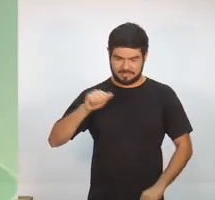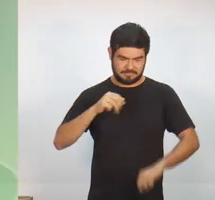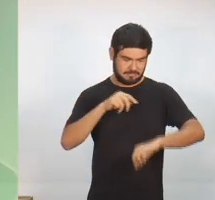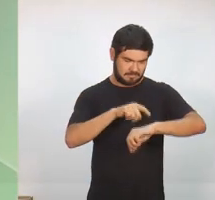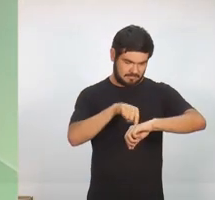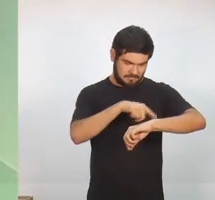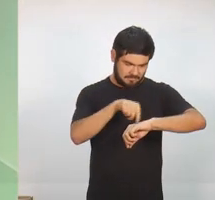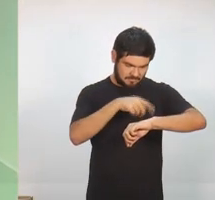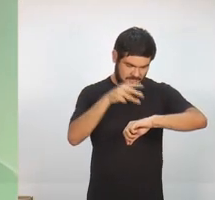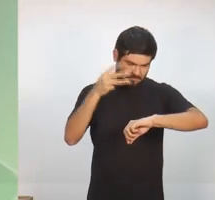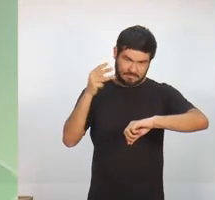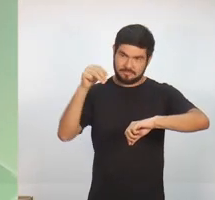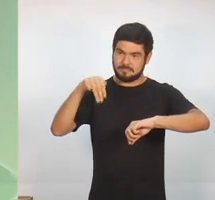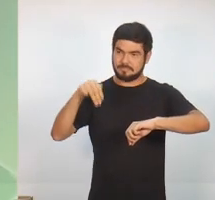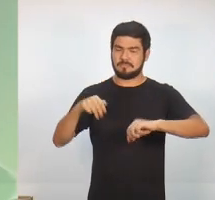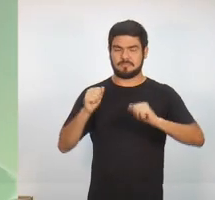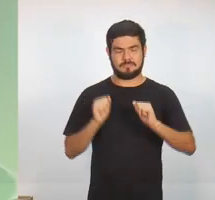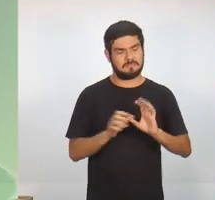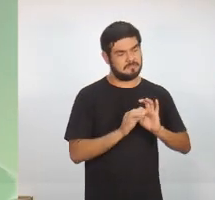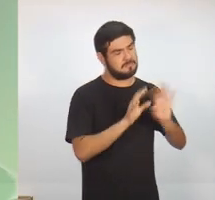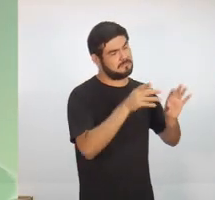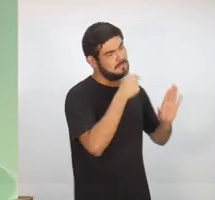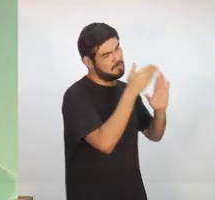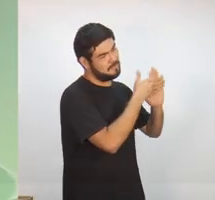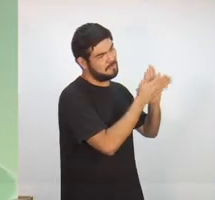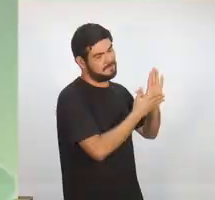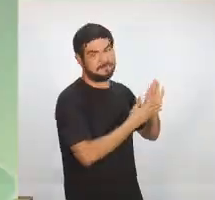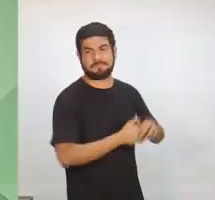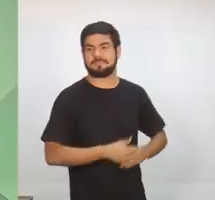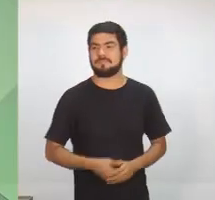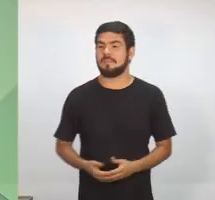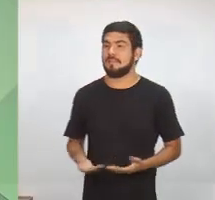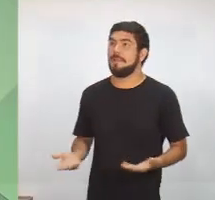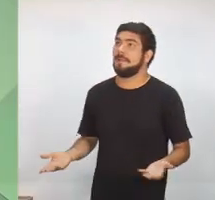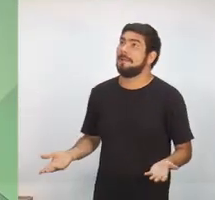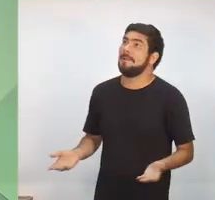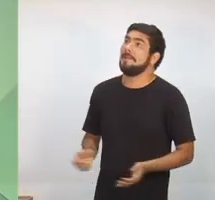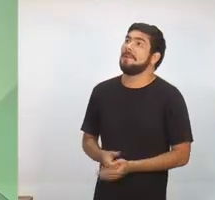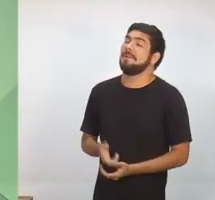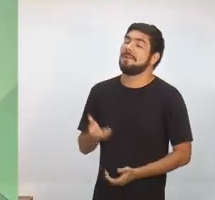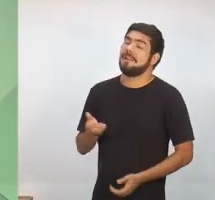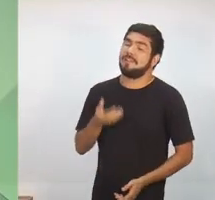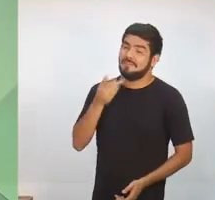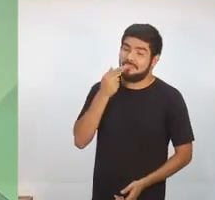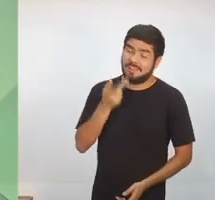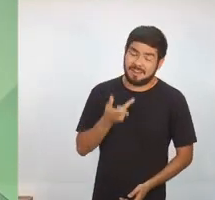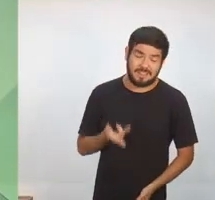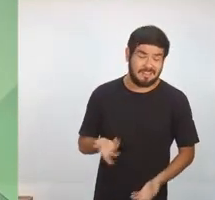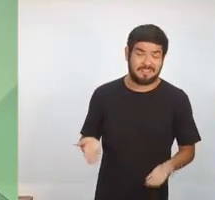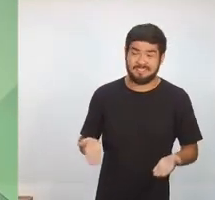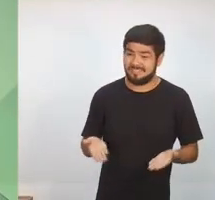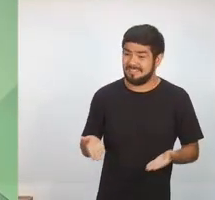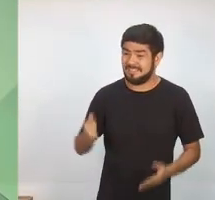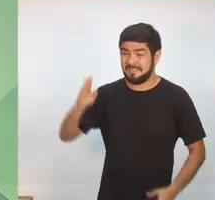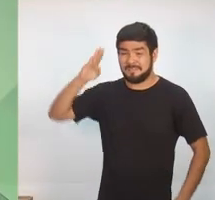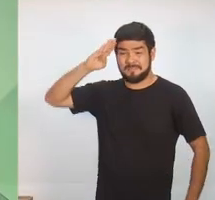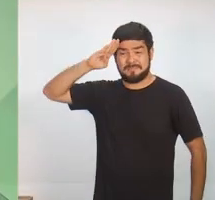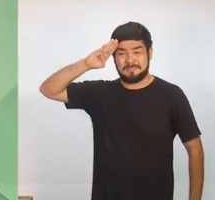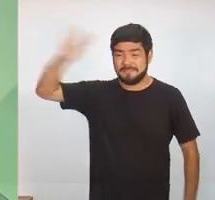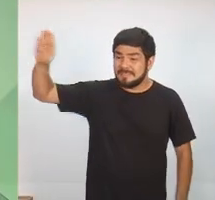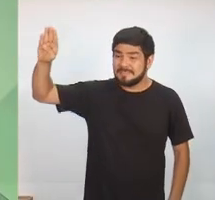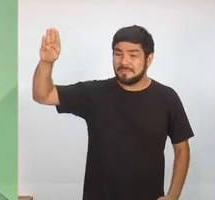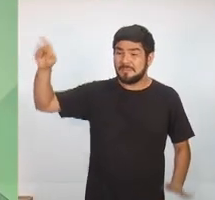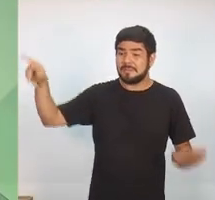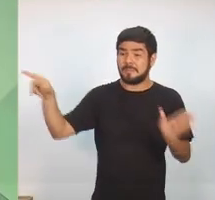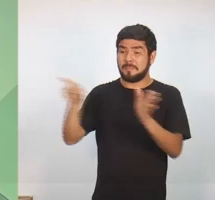favor. Candidata, tem três minutos. Olha, eu quero falar nesse momento principalmente para as mulheres.